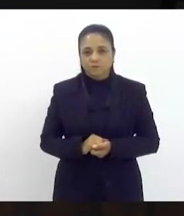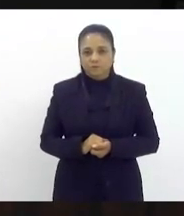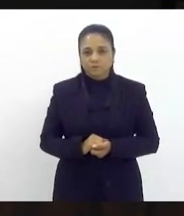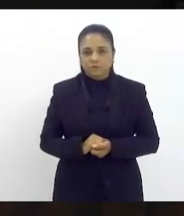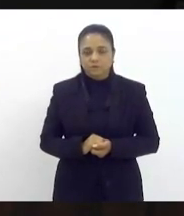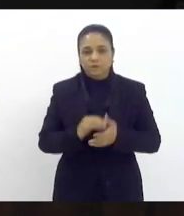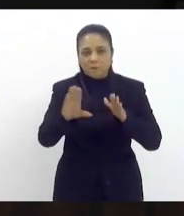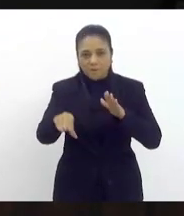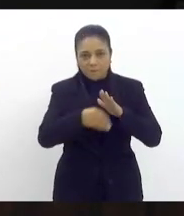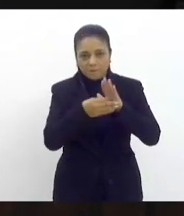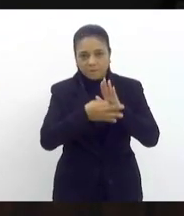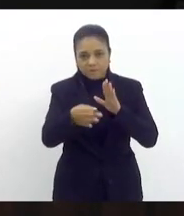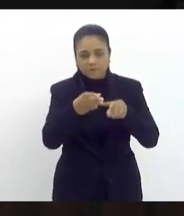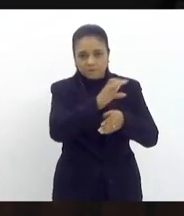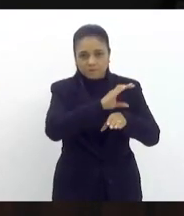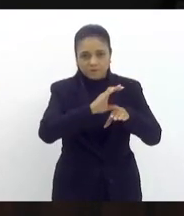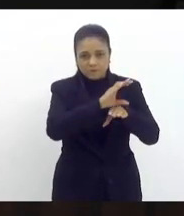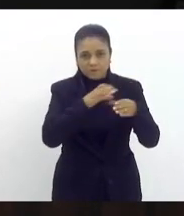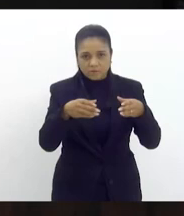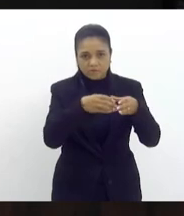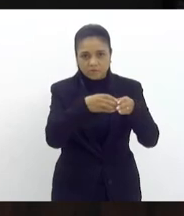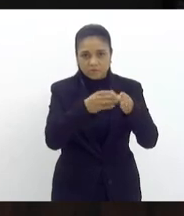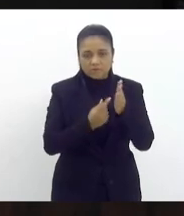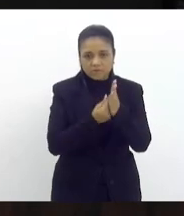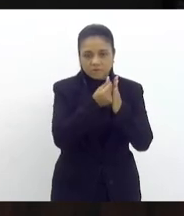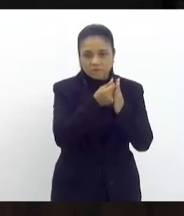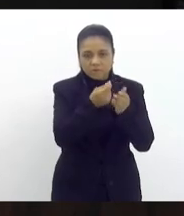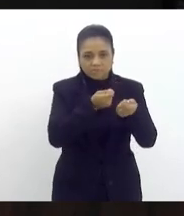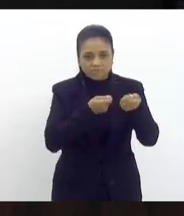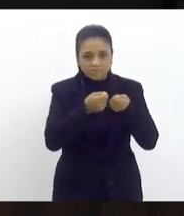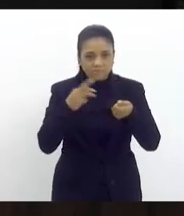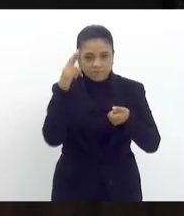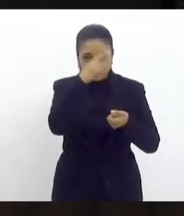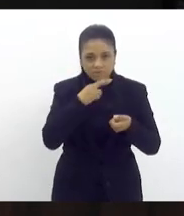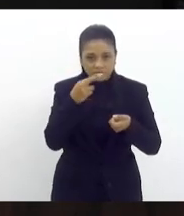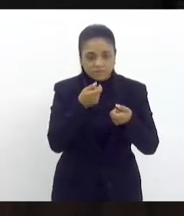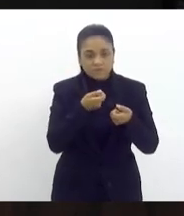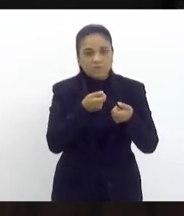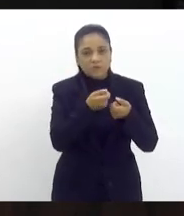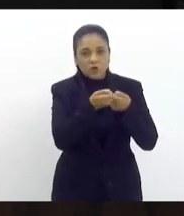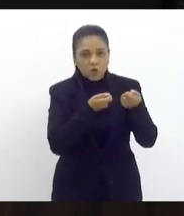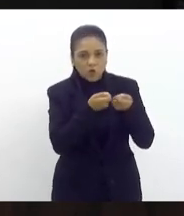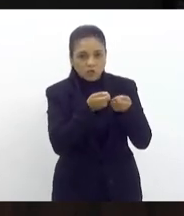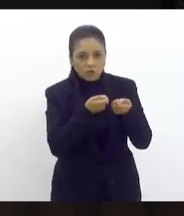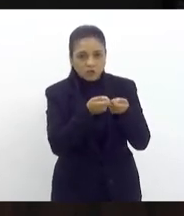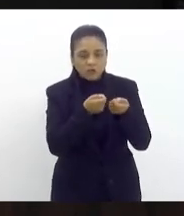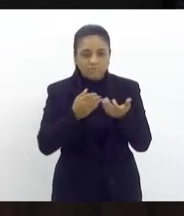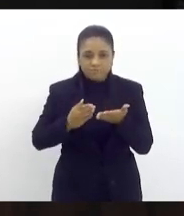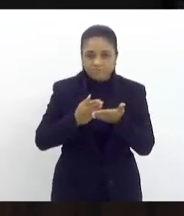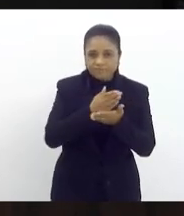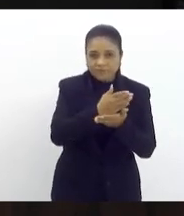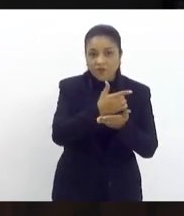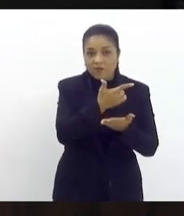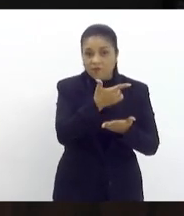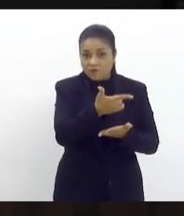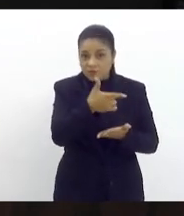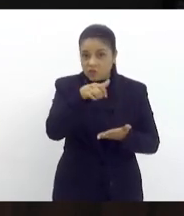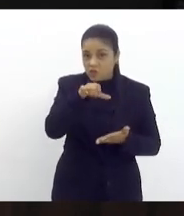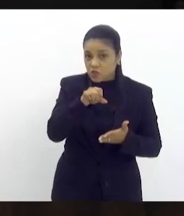Aparecer da Comissão de Orçamento, Finanças, Fiscalização Financeira e Controle, favorável a 29 emendas,